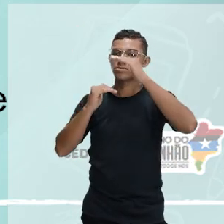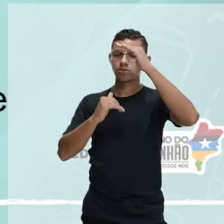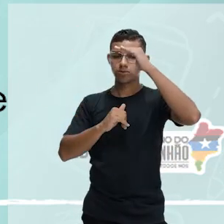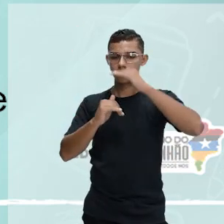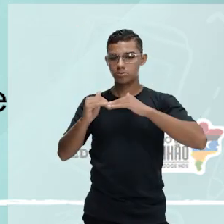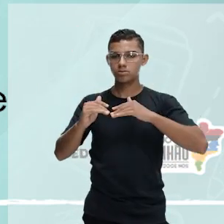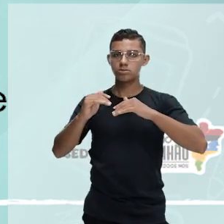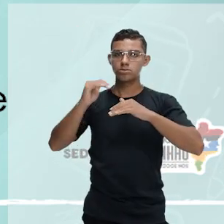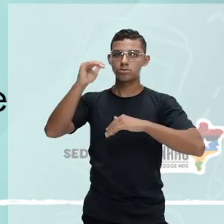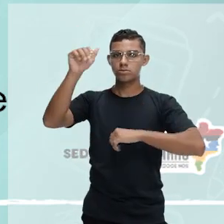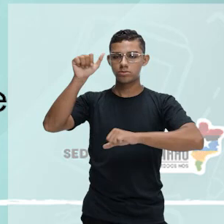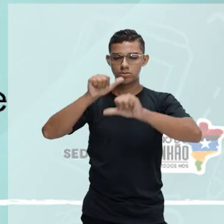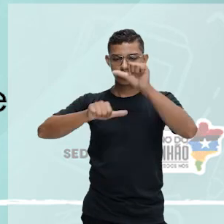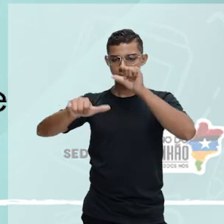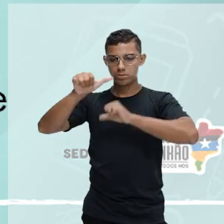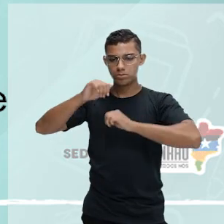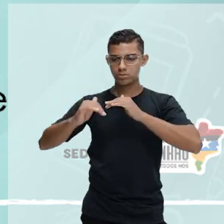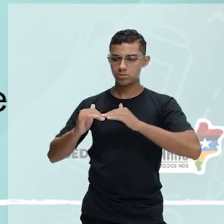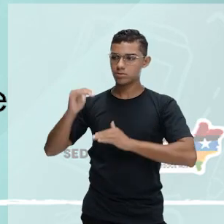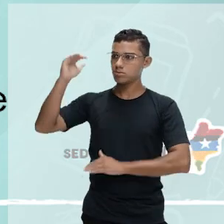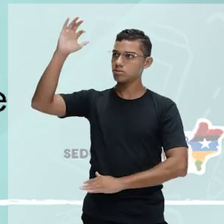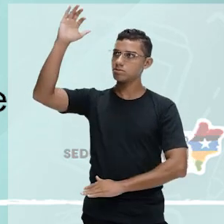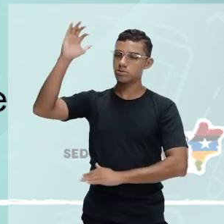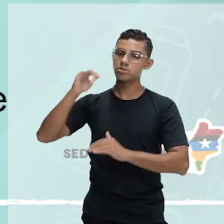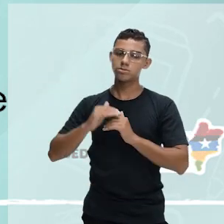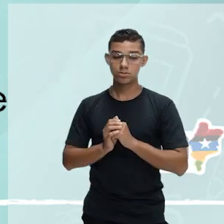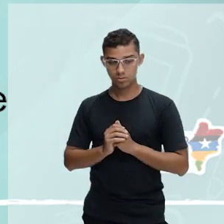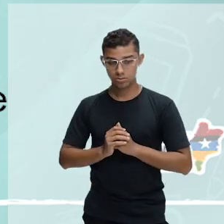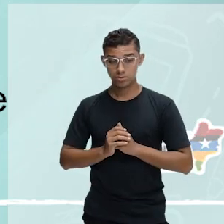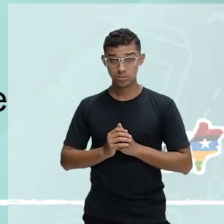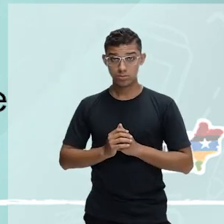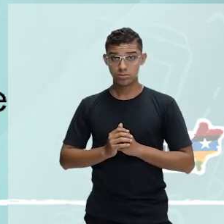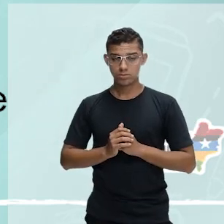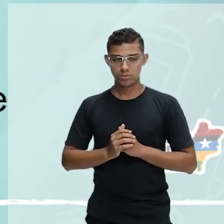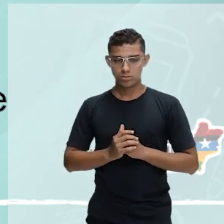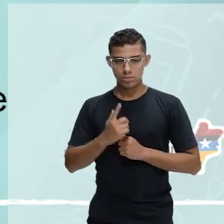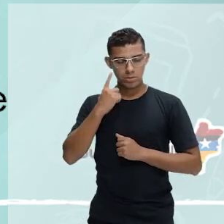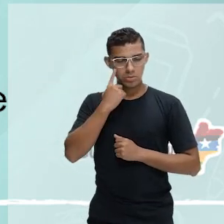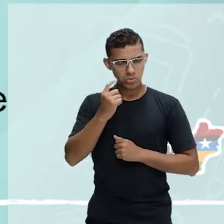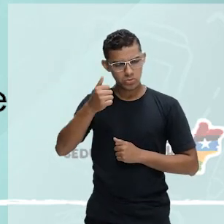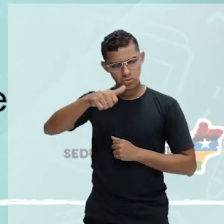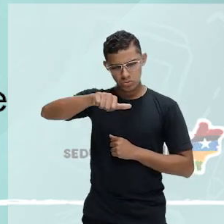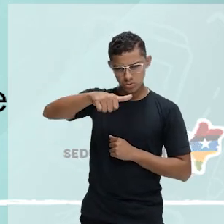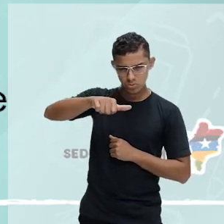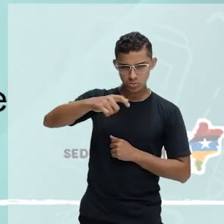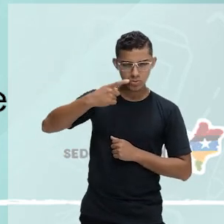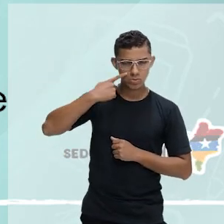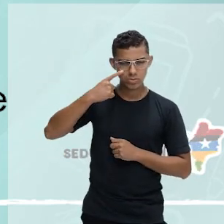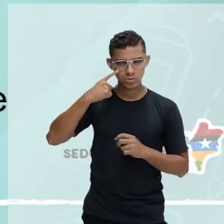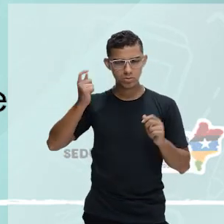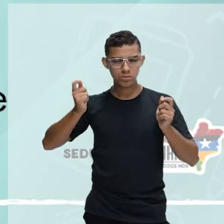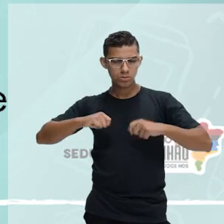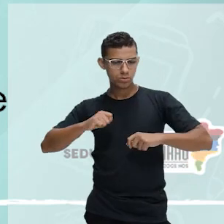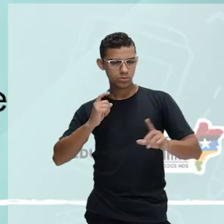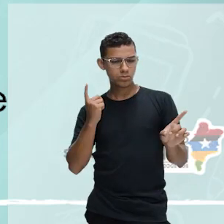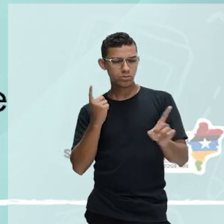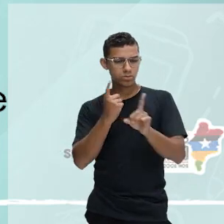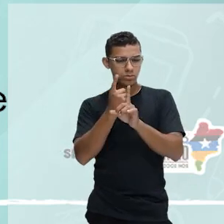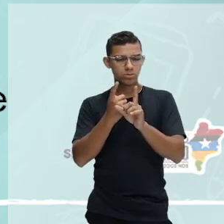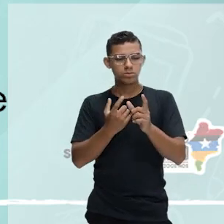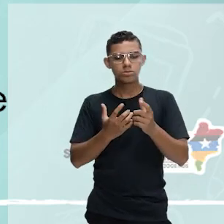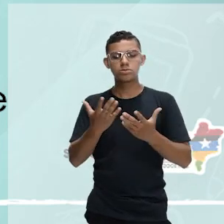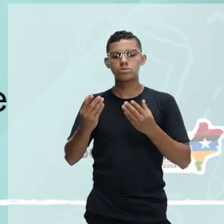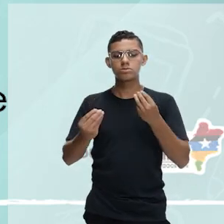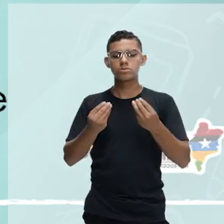De uma mudança de altura. Tá certo? Então, analisando o esquema, é possível identificar que elas se